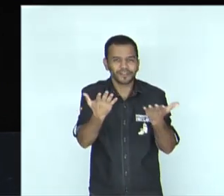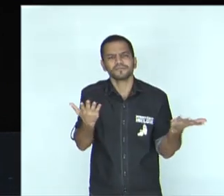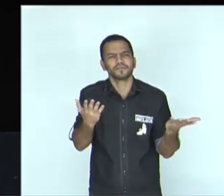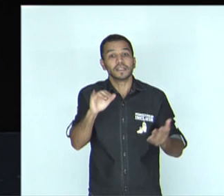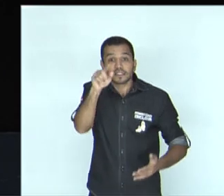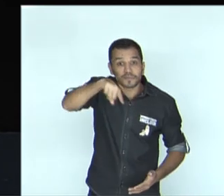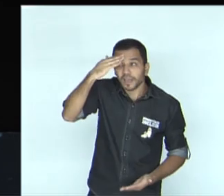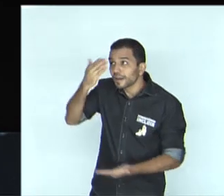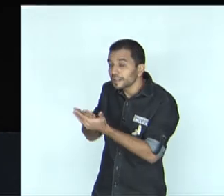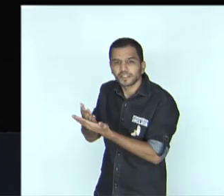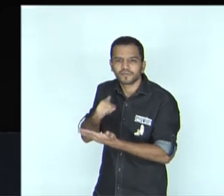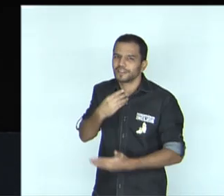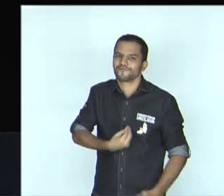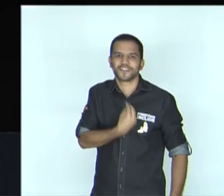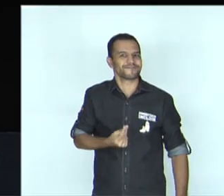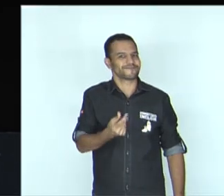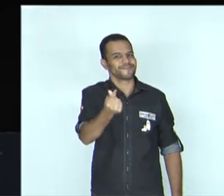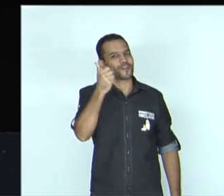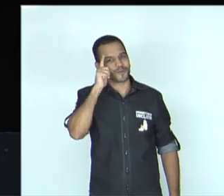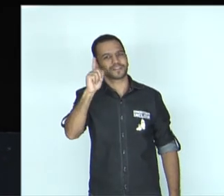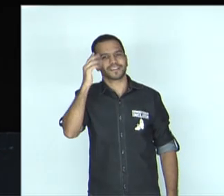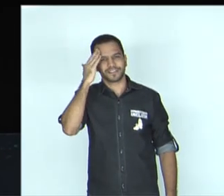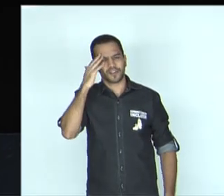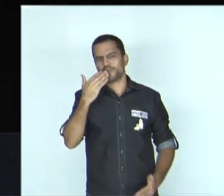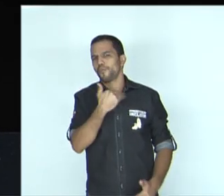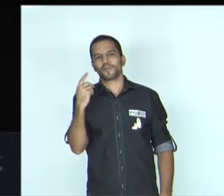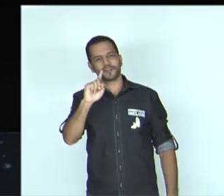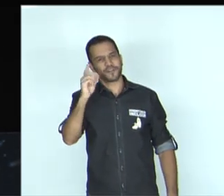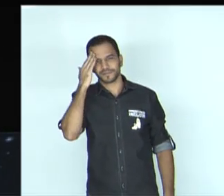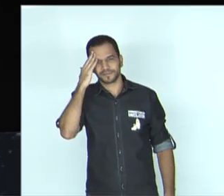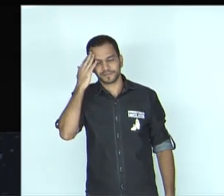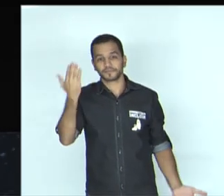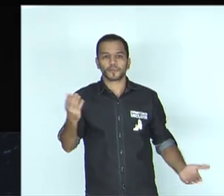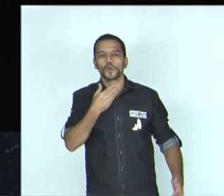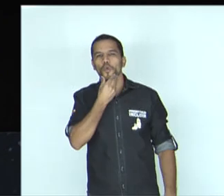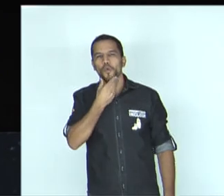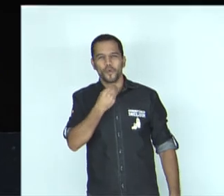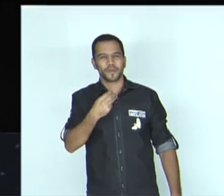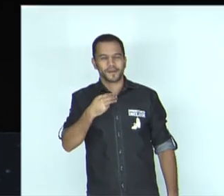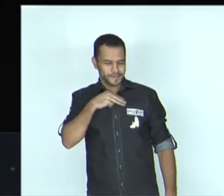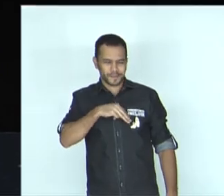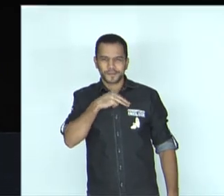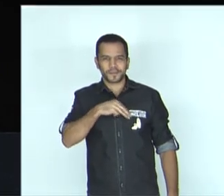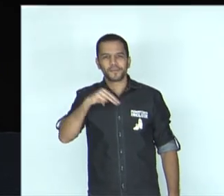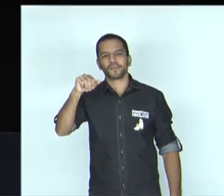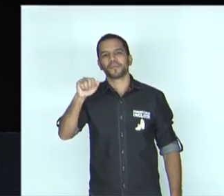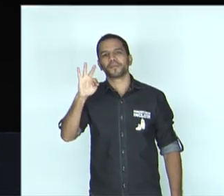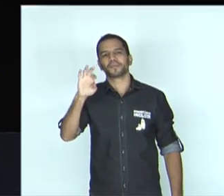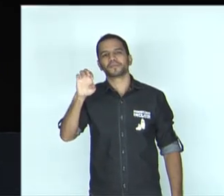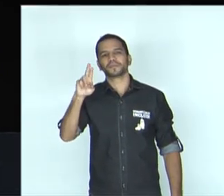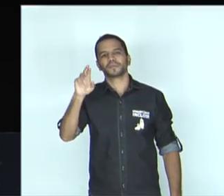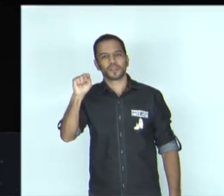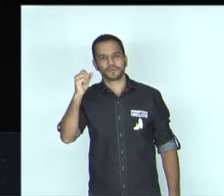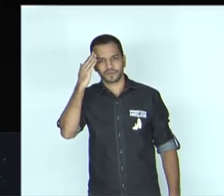Sabe um problema? É que Mateus, que escreveu esse livro, não tinha uma filmadora, não tinha um